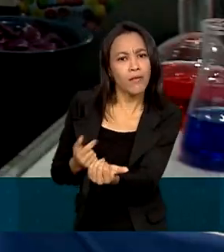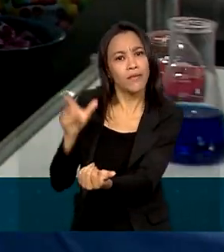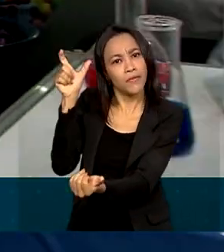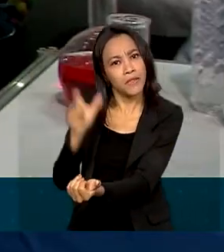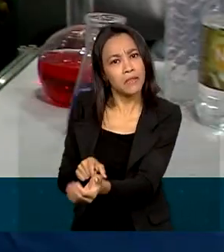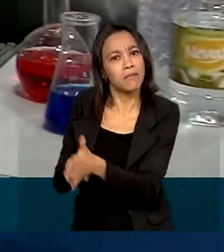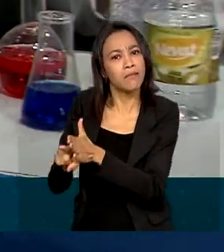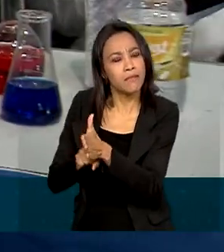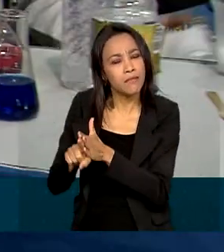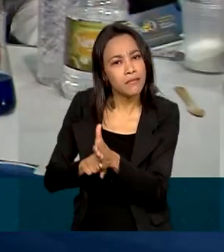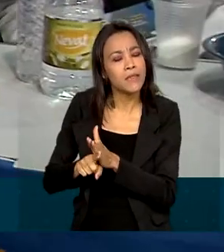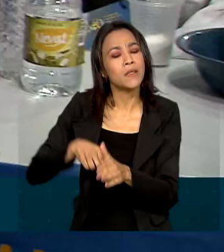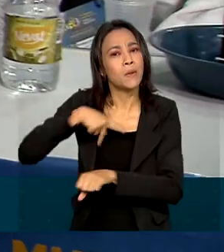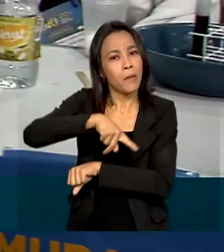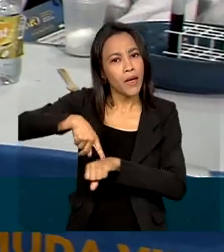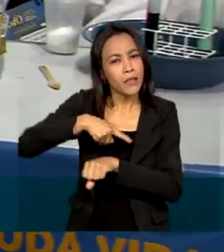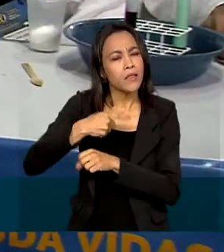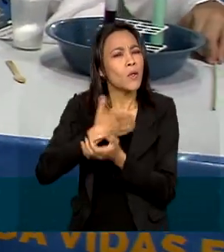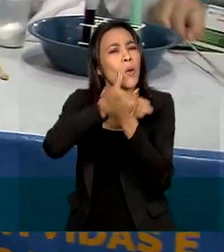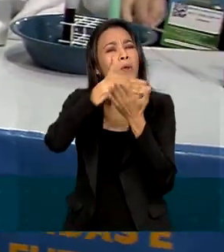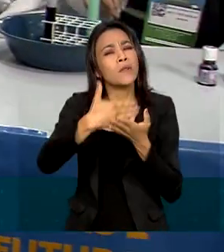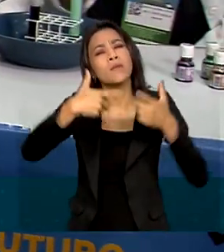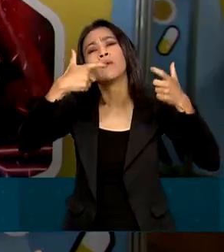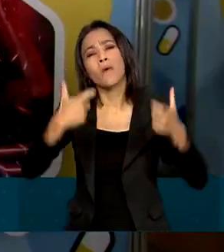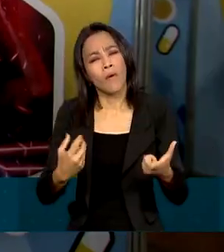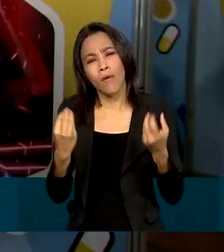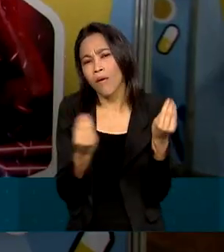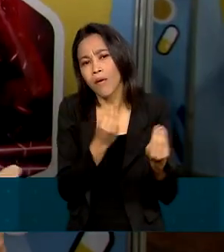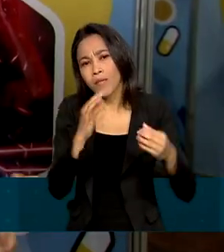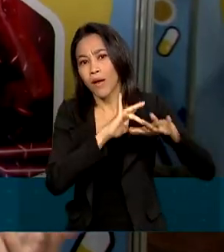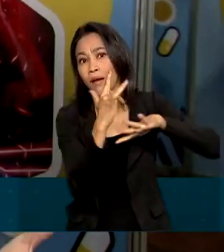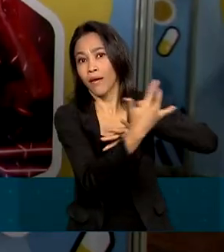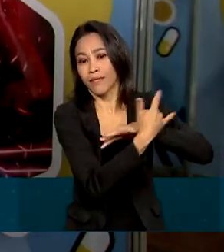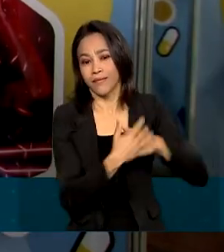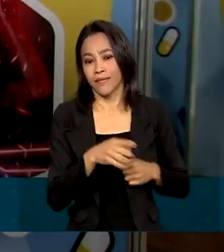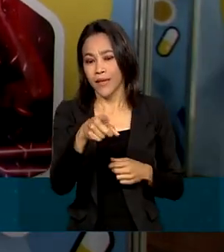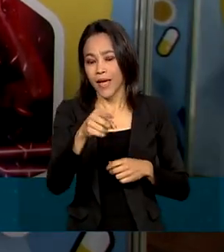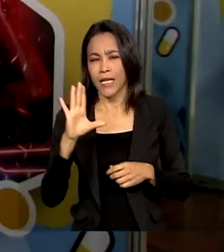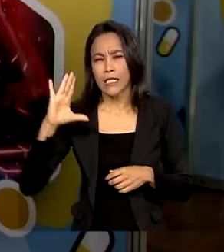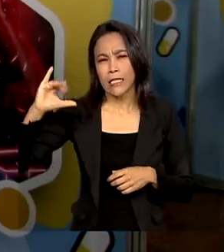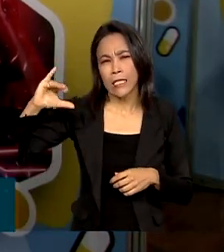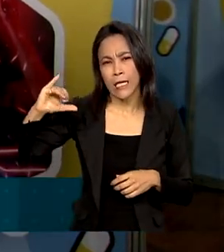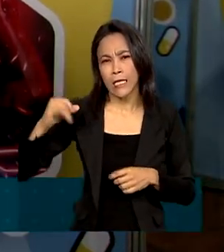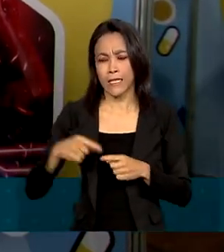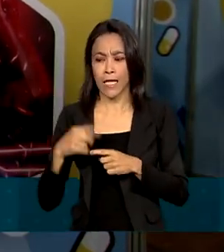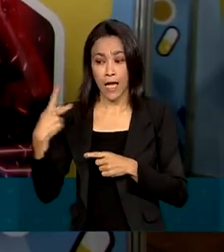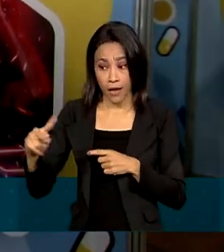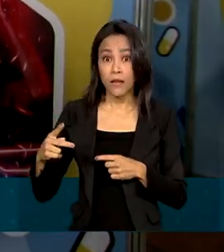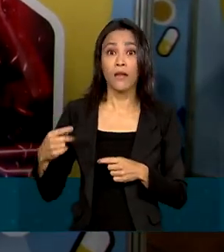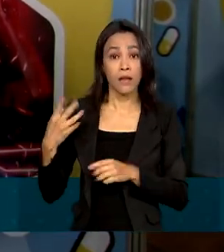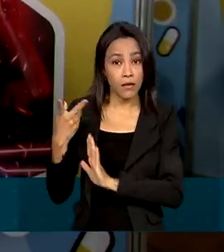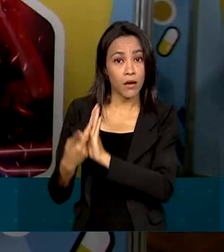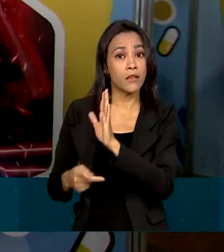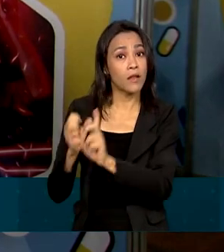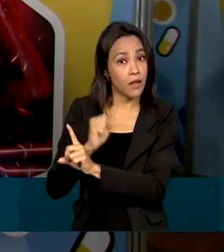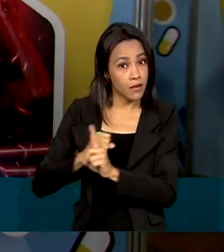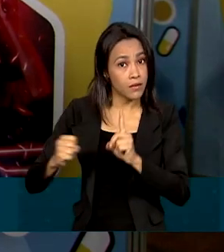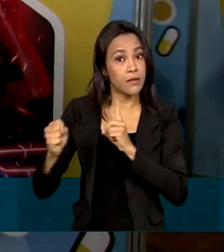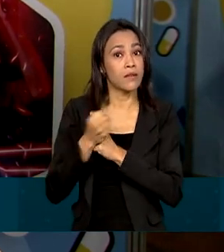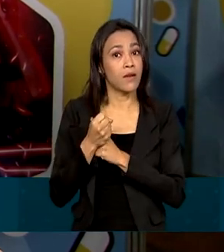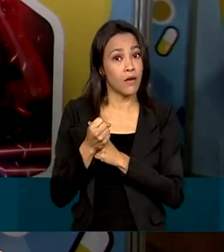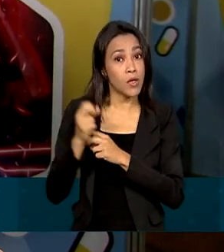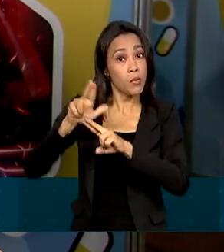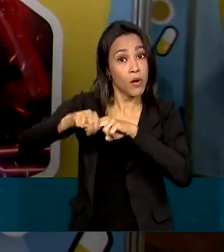do país começou pelas redes sociais. Elas começaram a divulgar ciência, elas têm um projeto social e por meio desse